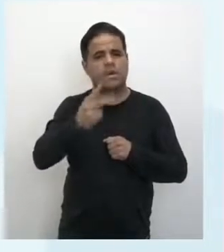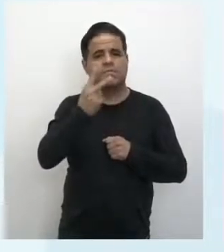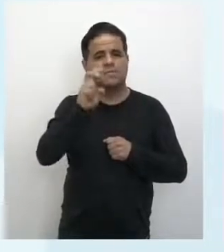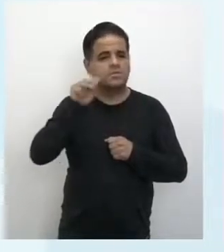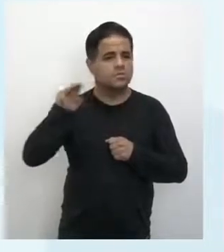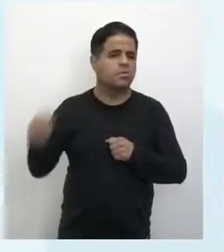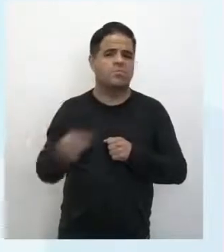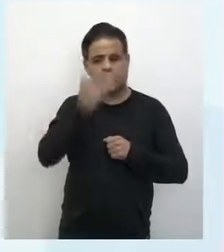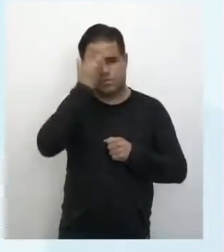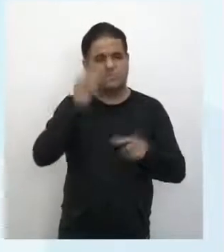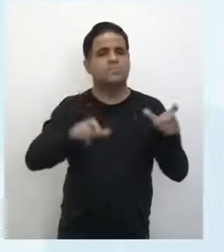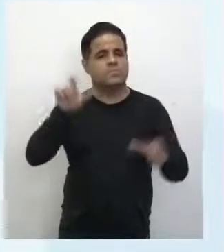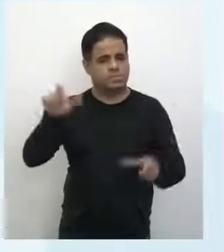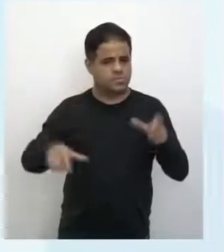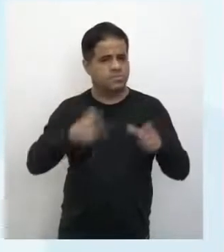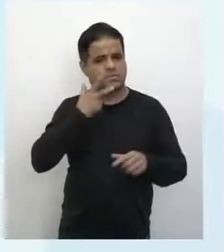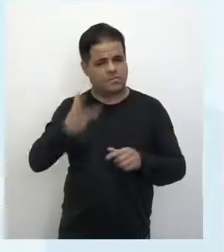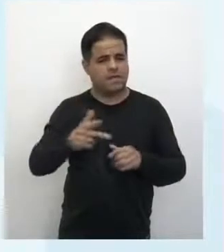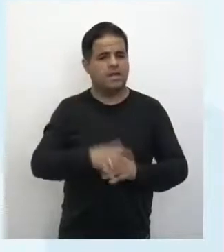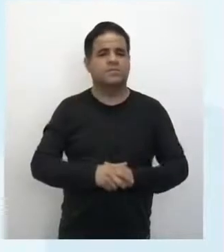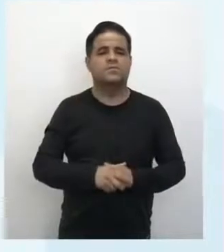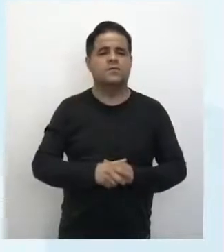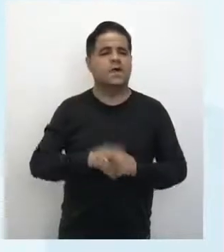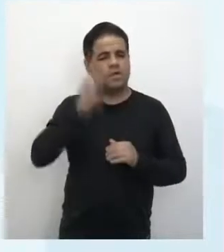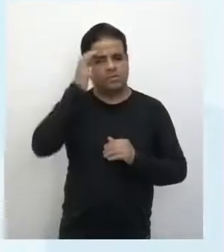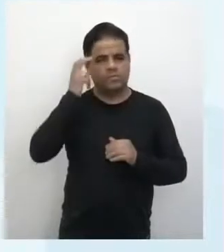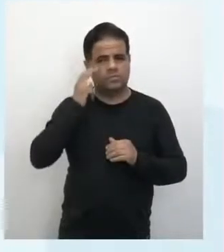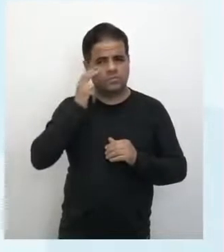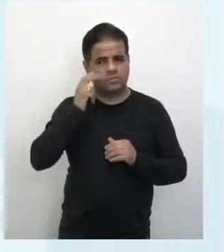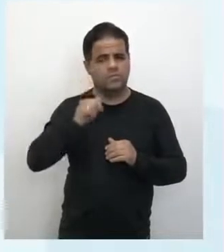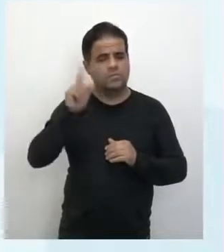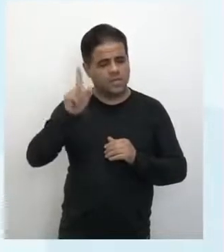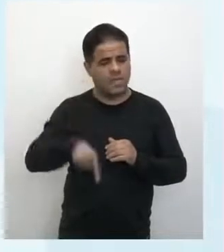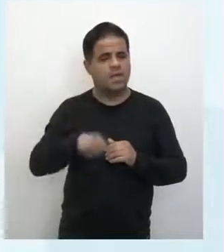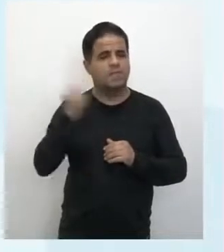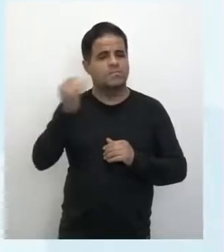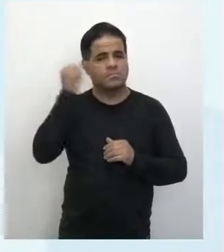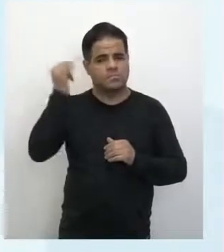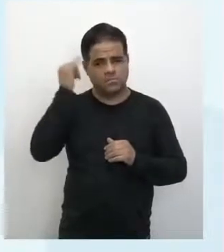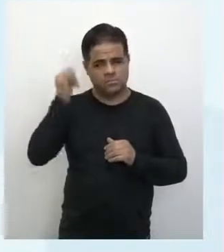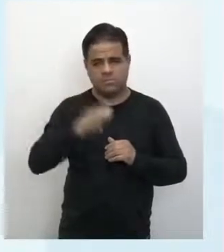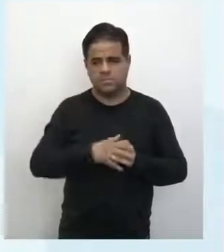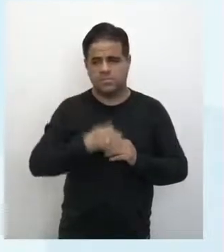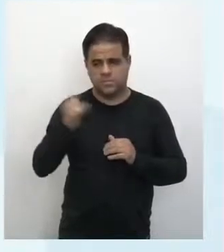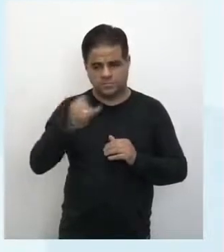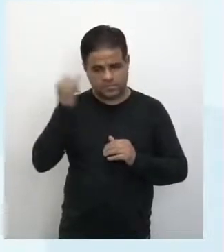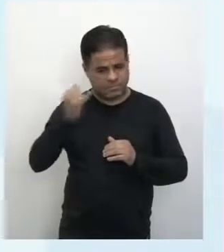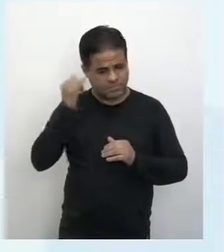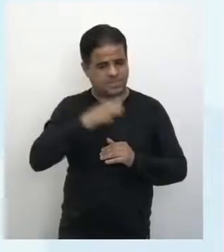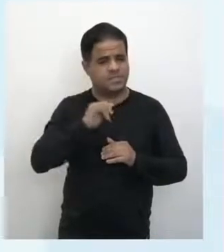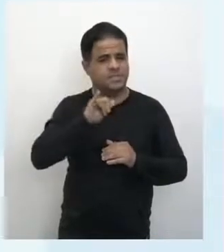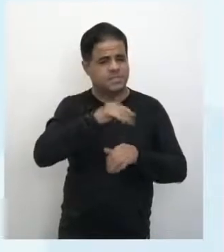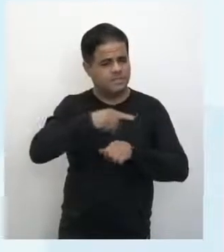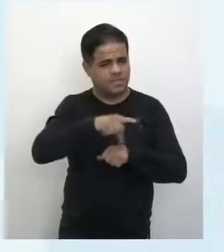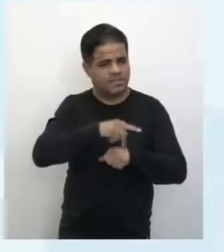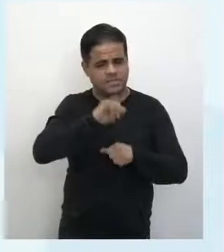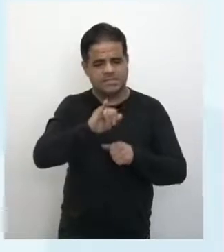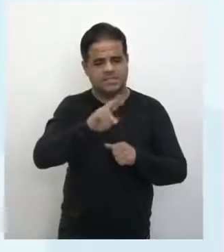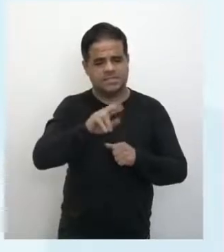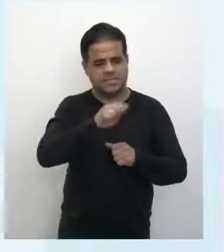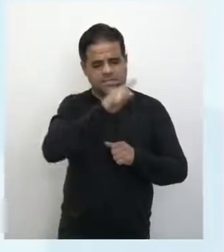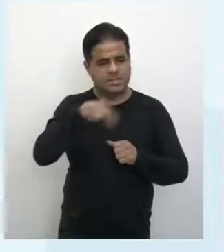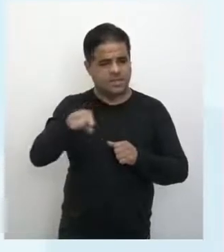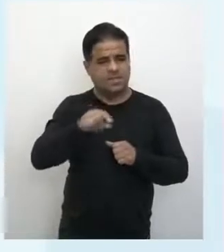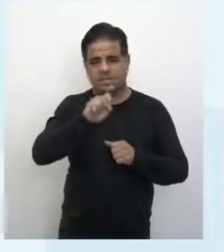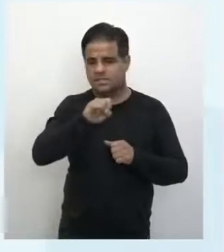milhões de pessoas, né, então a cultura kurdistã aí também é importante, aí faz parte aí da região do Irã, do Iraque,